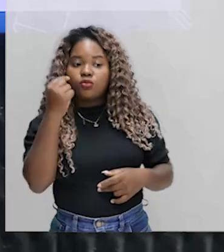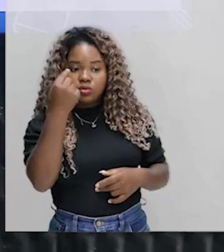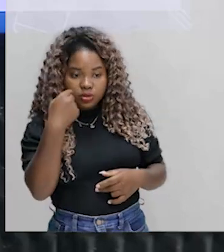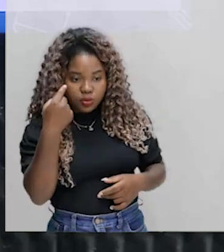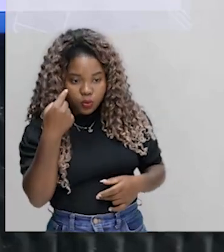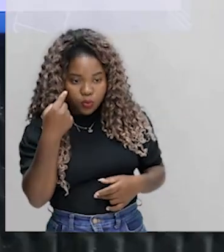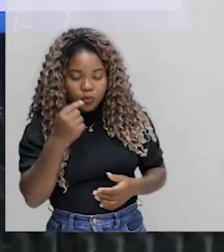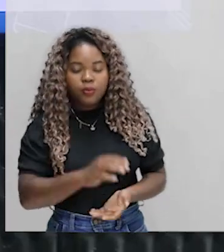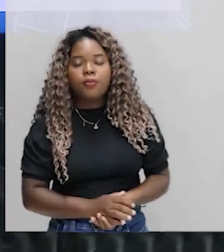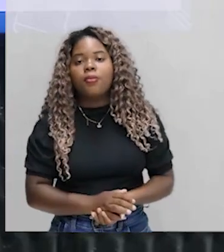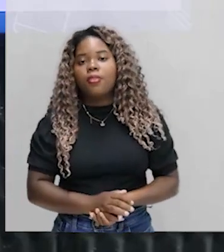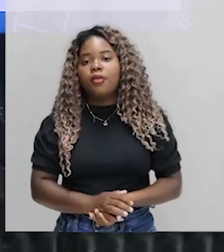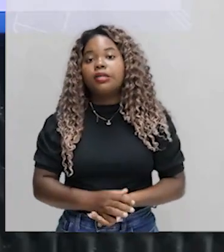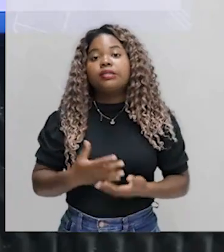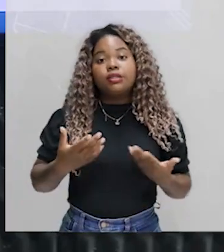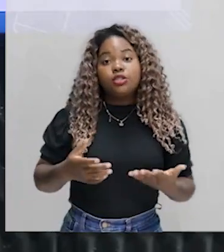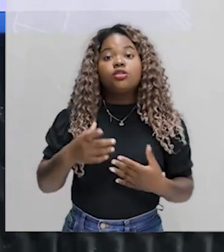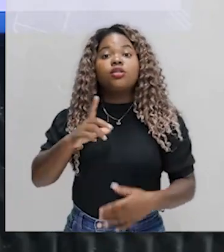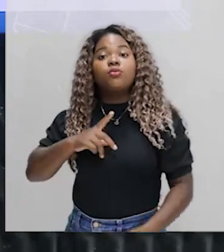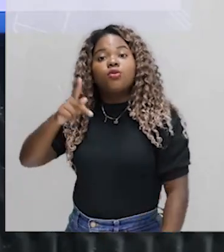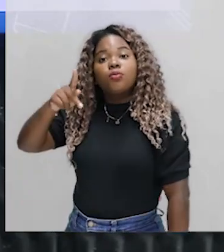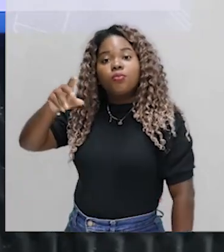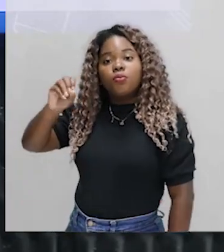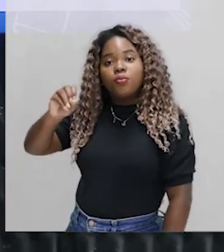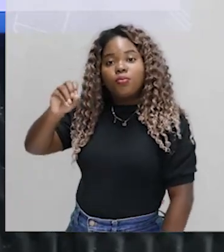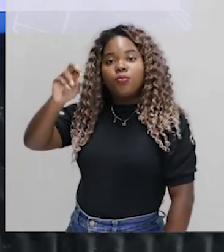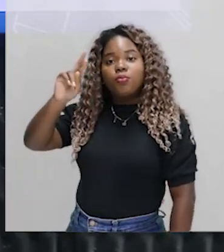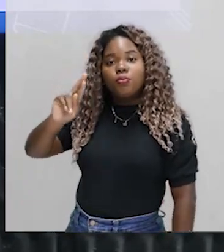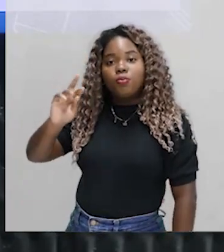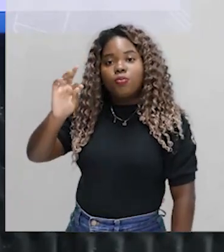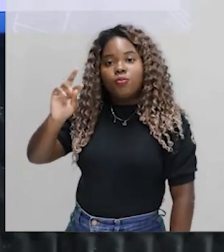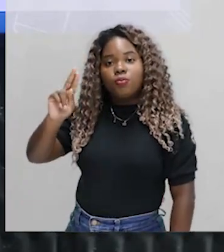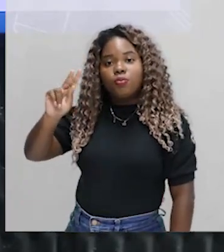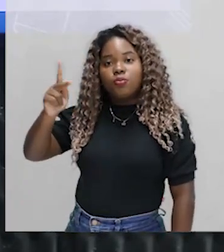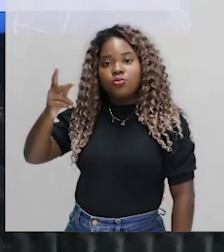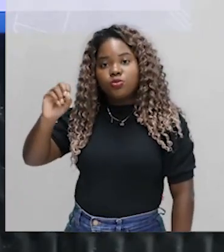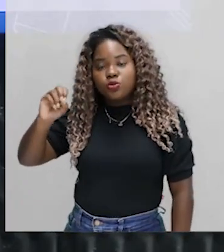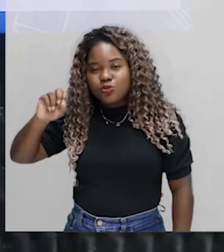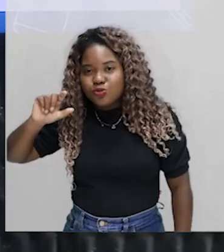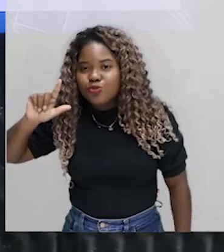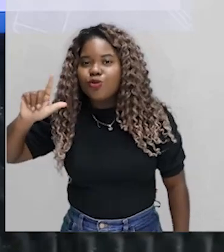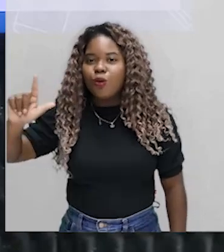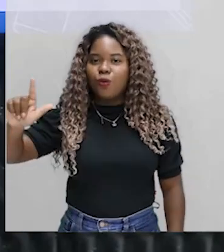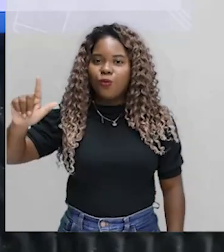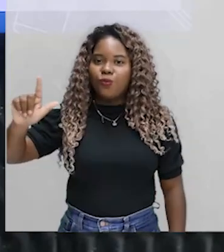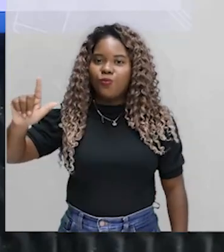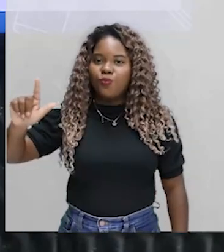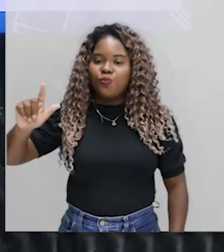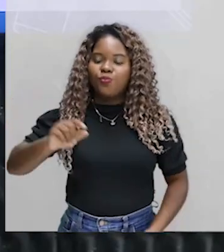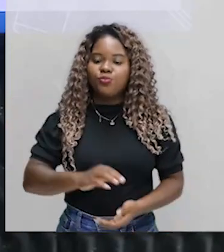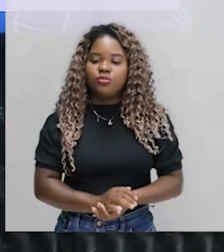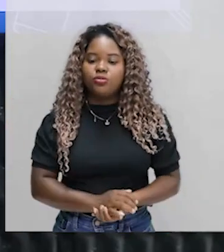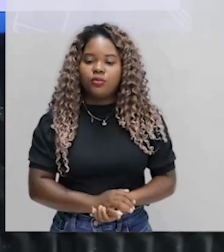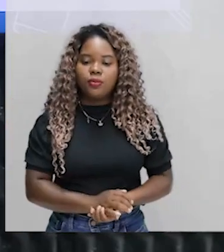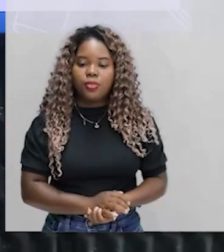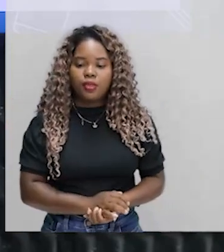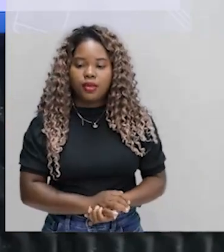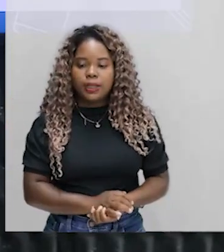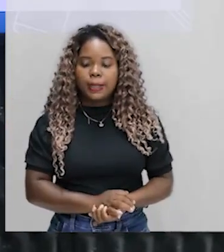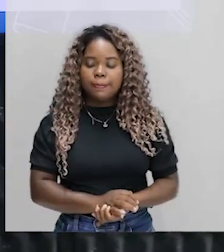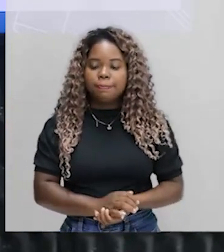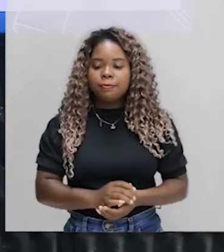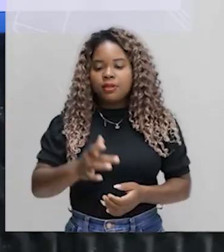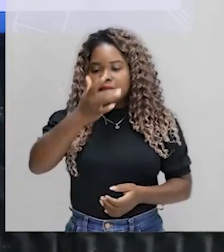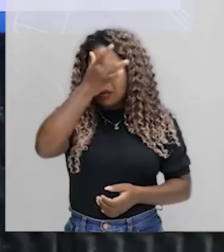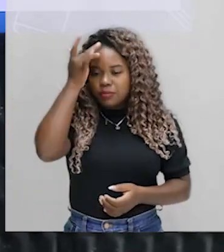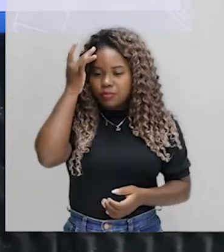Gente, o portunhol, tá? Portunhol, nós vamos ter uma aula para falar só sobre o portunhol, né, que é chamado